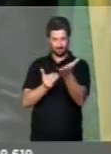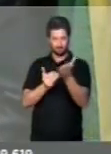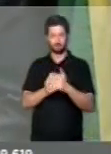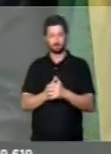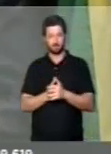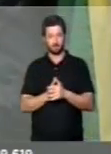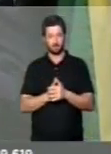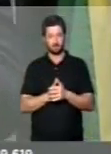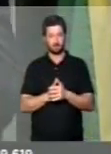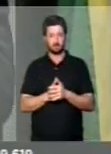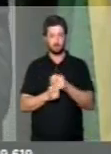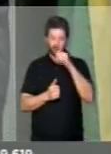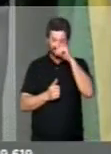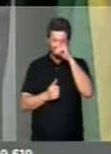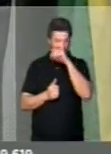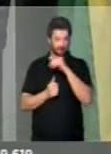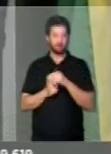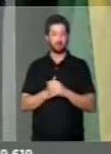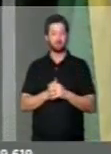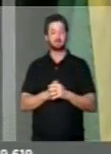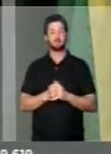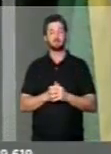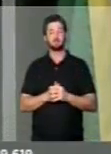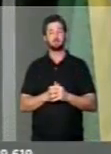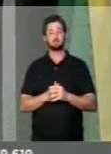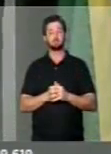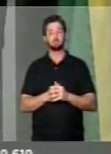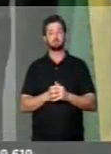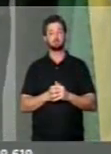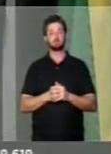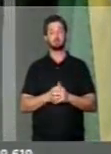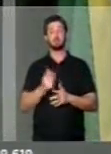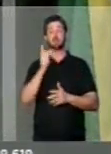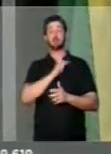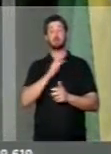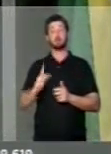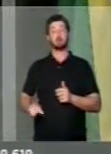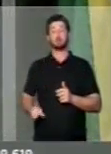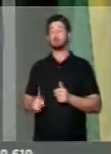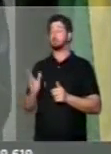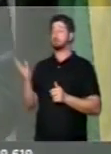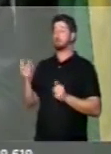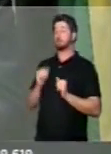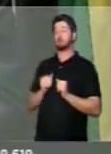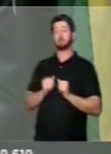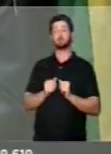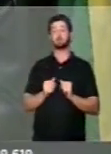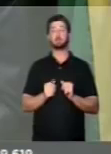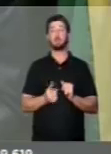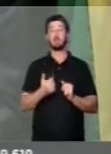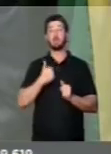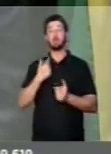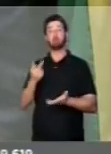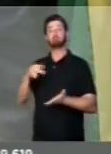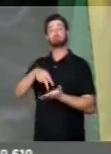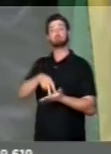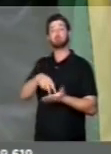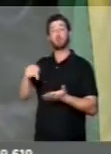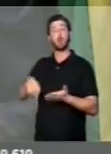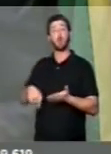TV Câmara, pela Rádio Câmara. Senhor presidente, venho a essa